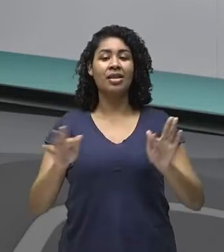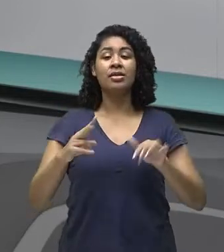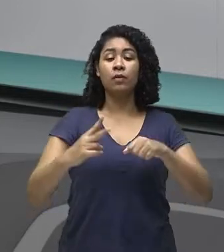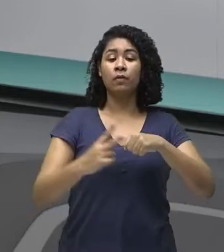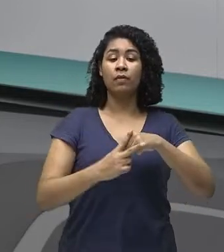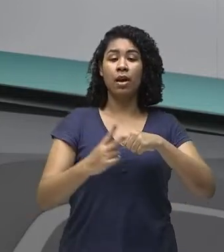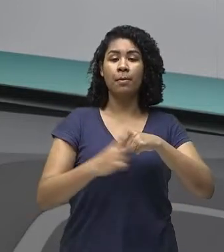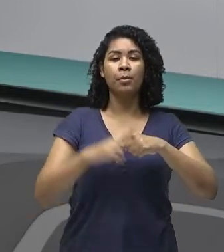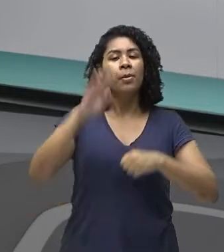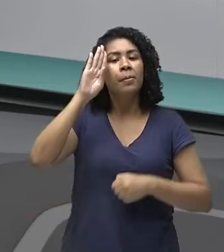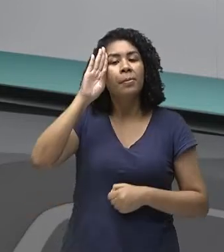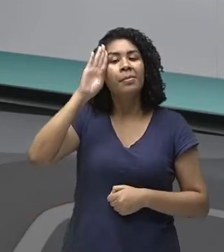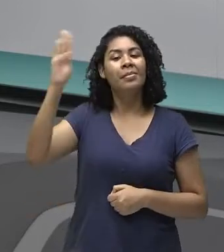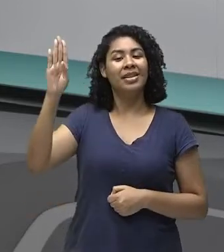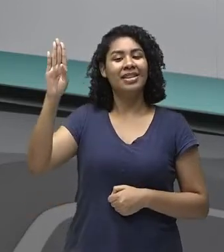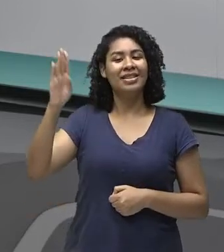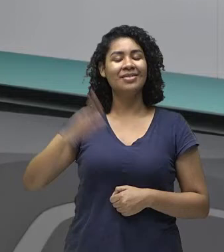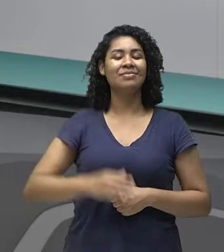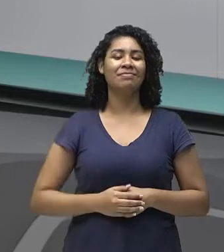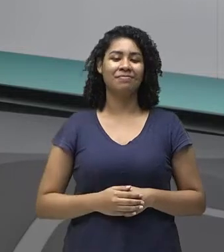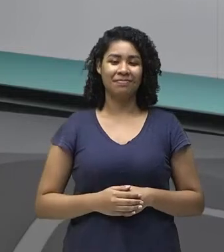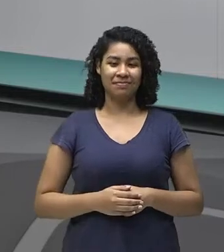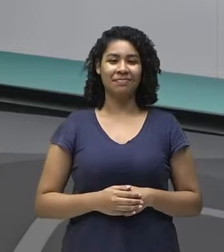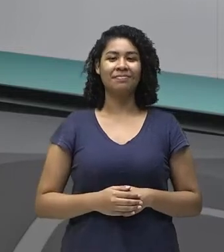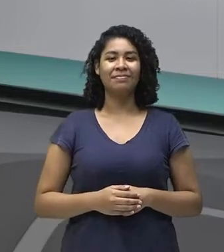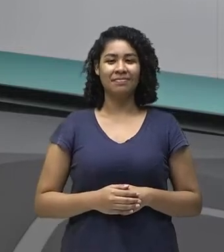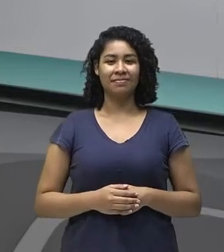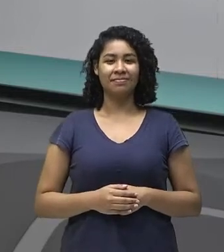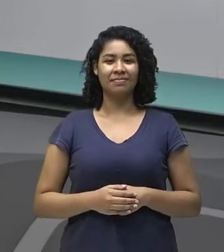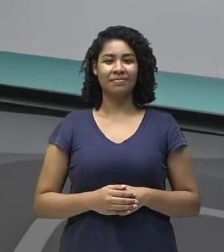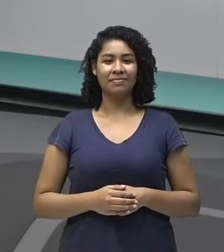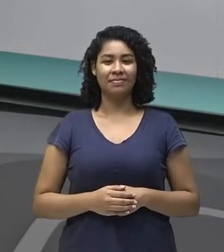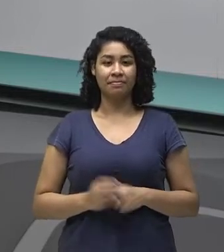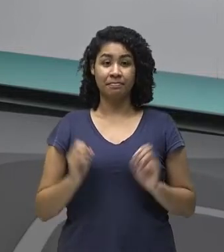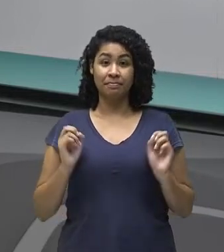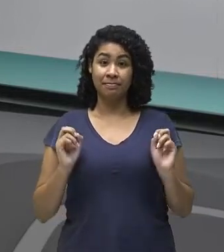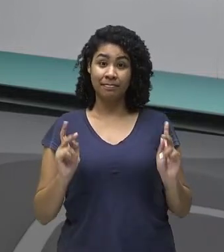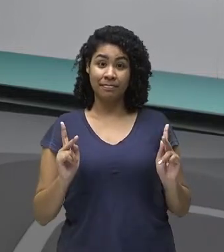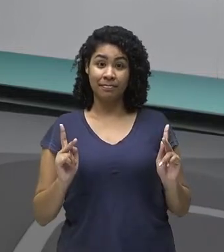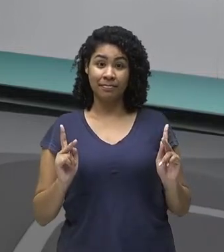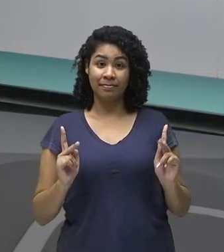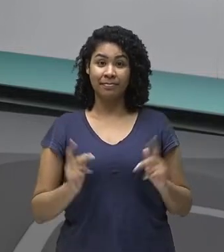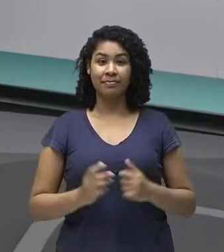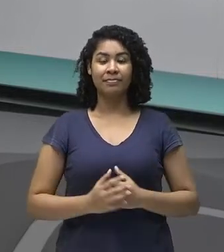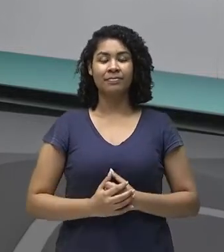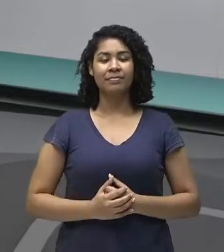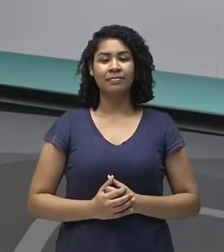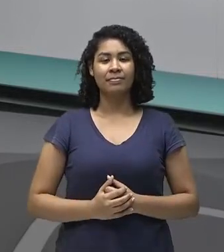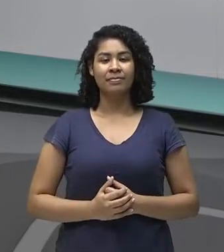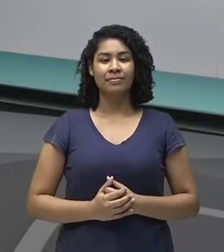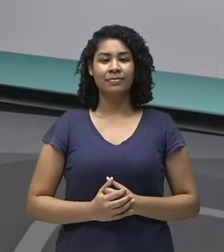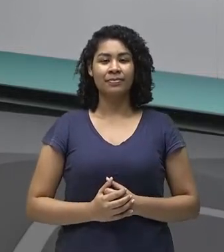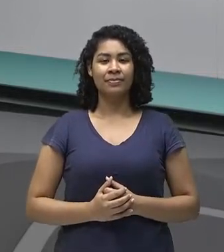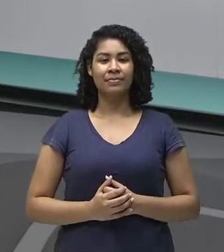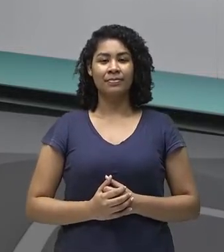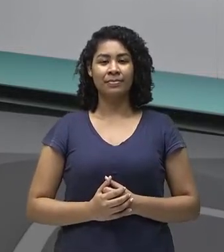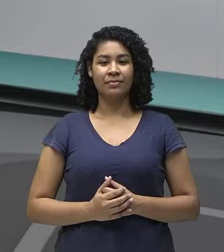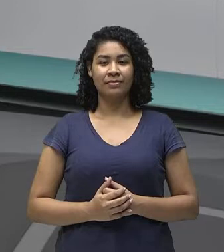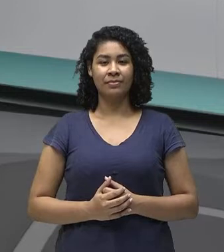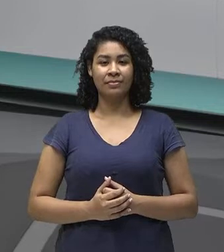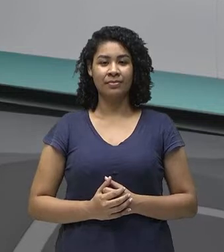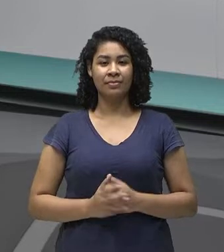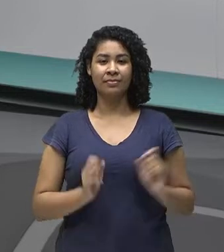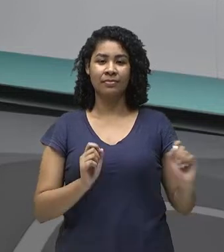ele substitui esse sujeito, o nosso subject pronoun. Ok? Let's go. Let's